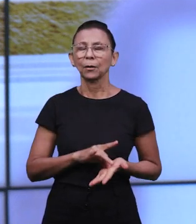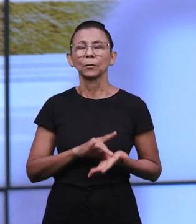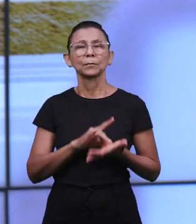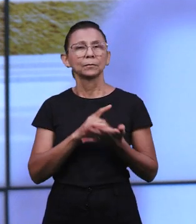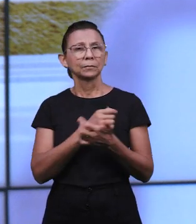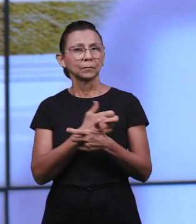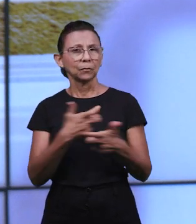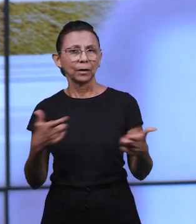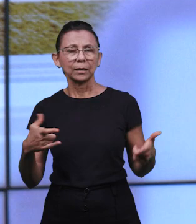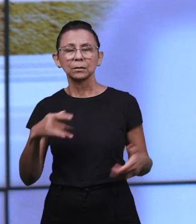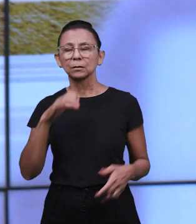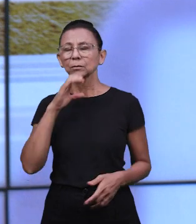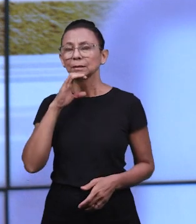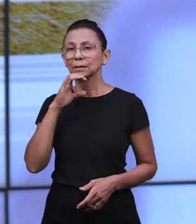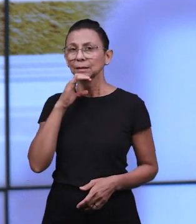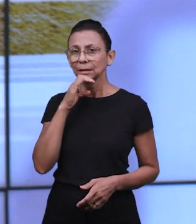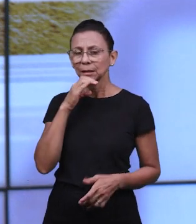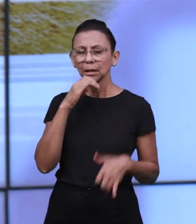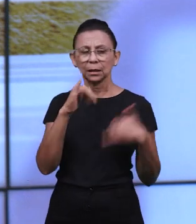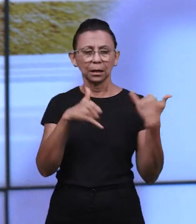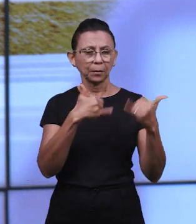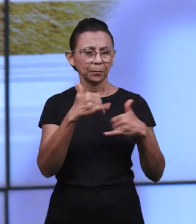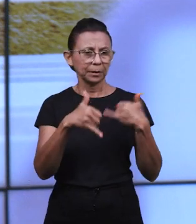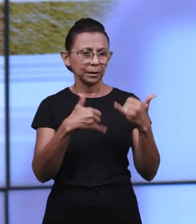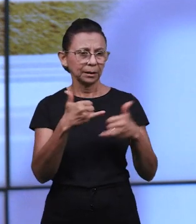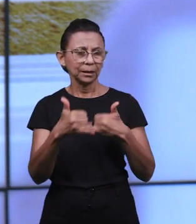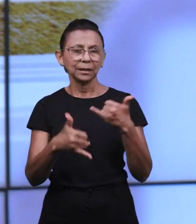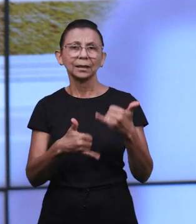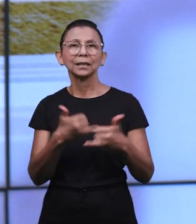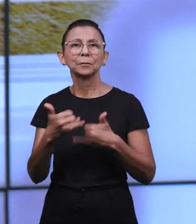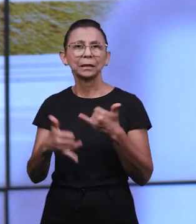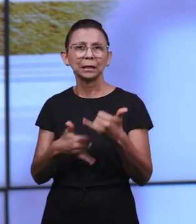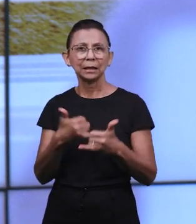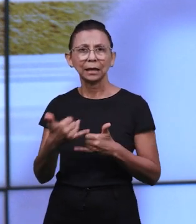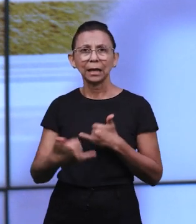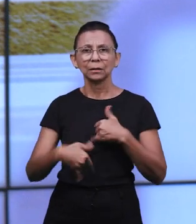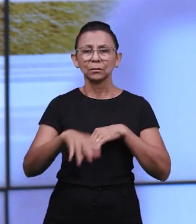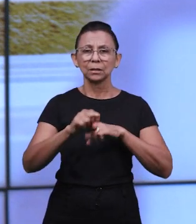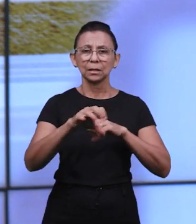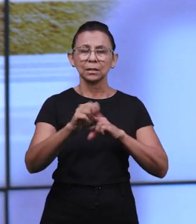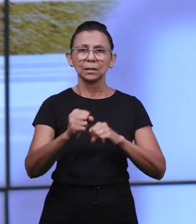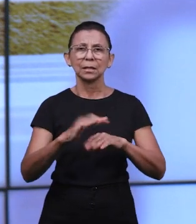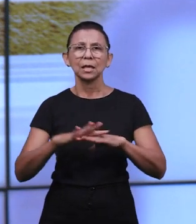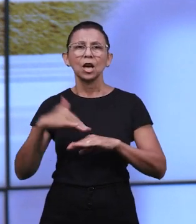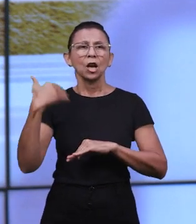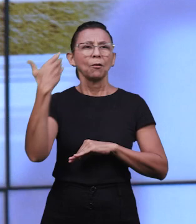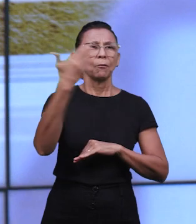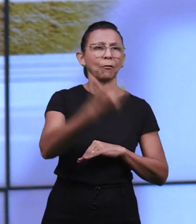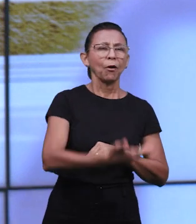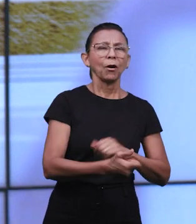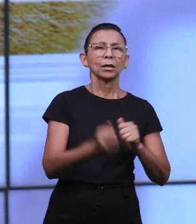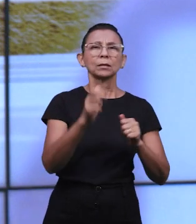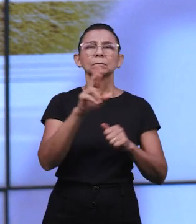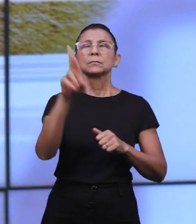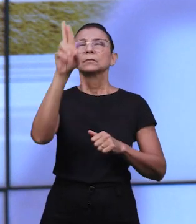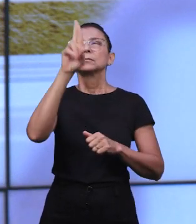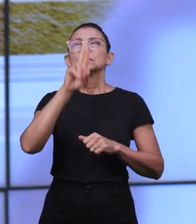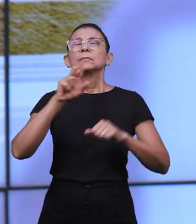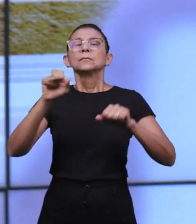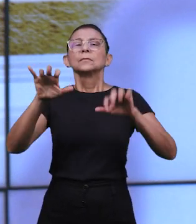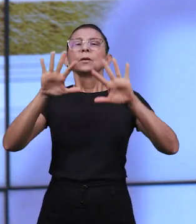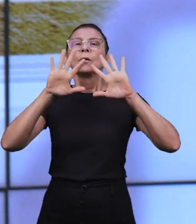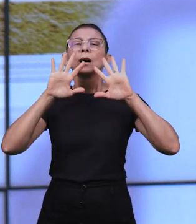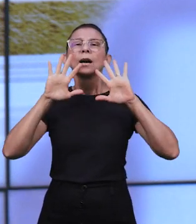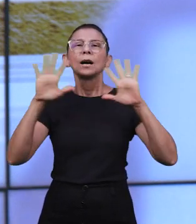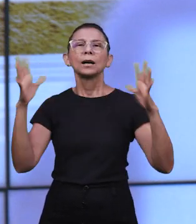agreguem conhecimentos. Brinquem com jogos e brinquedos educativos, brinquem ao ar livre sempre que possível,